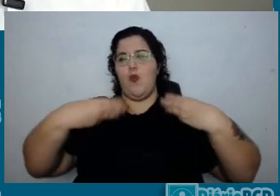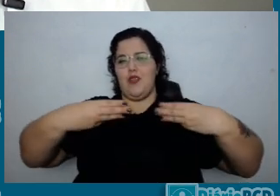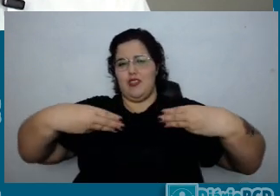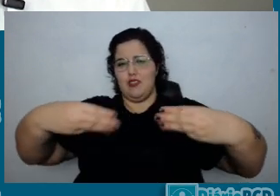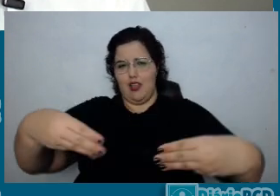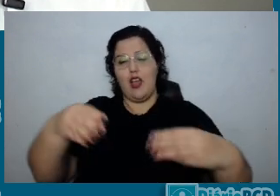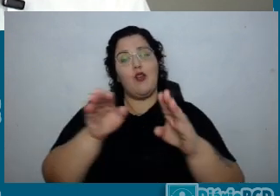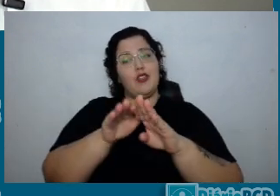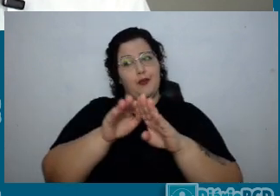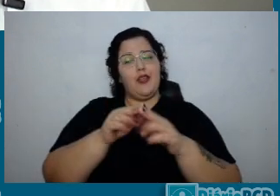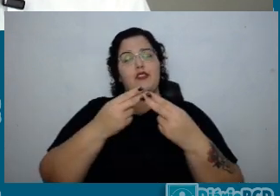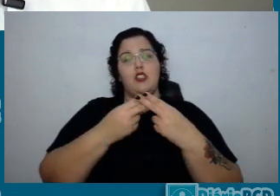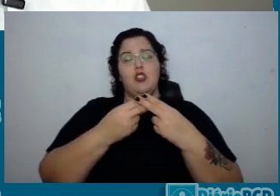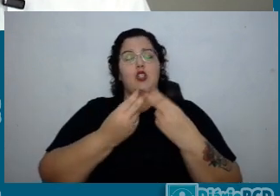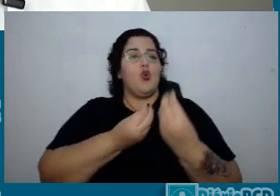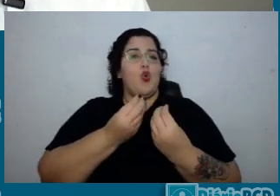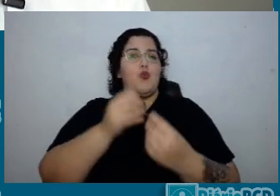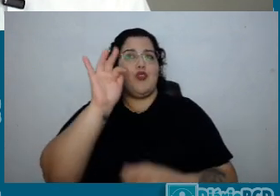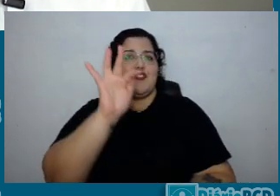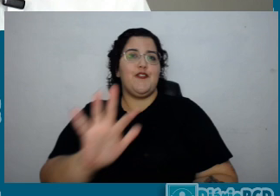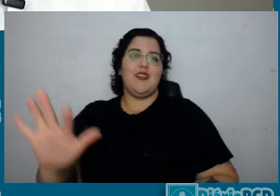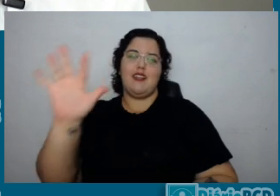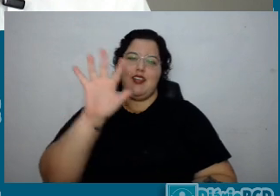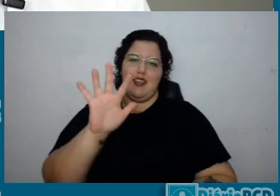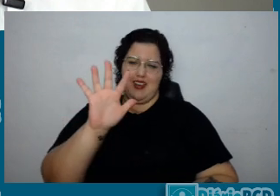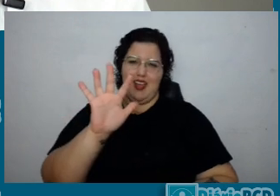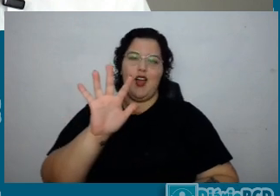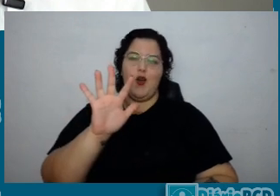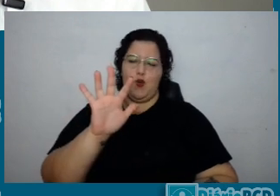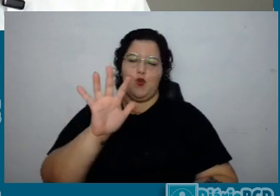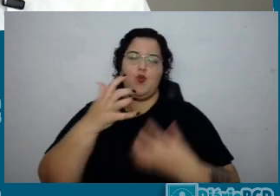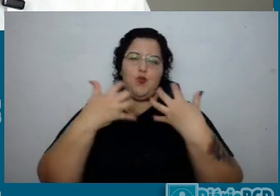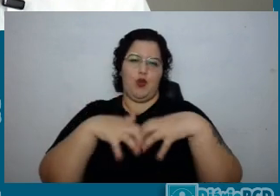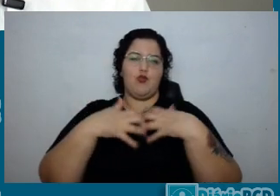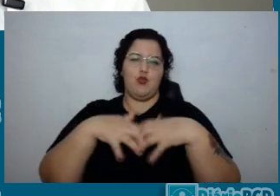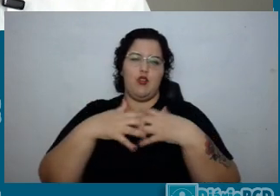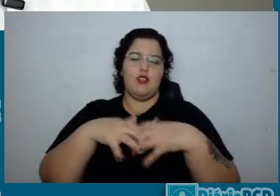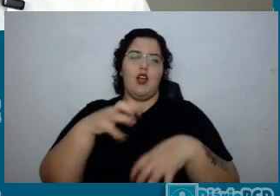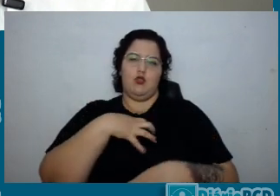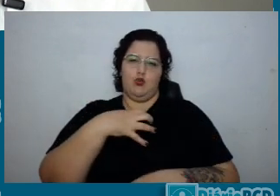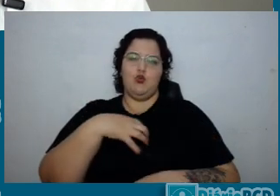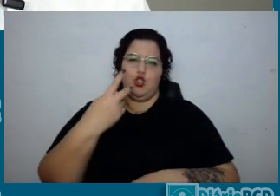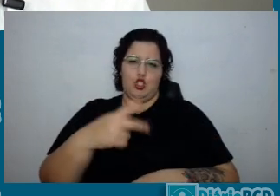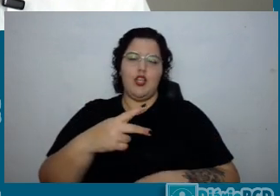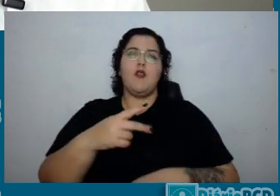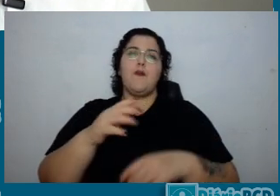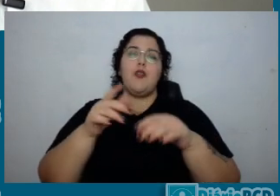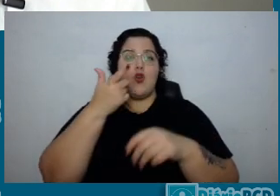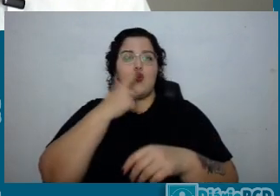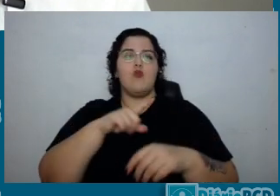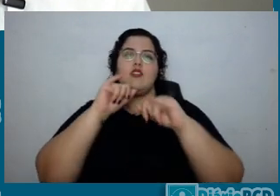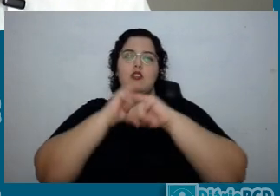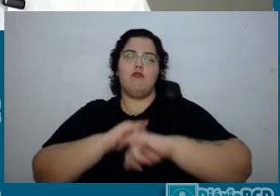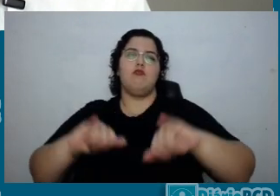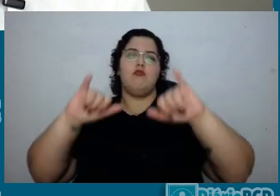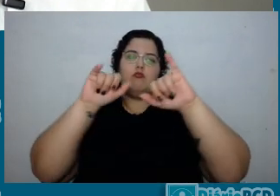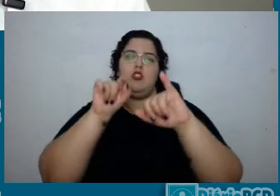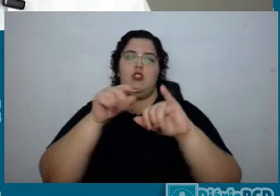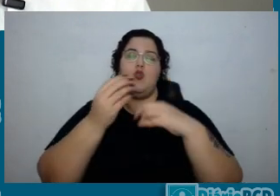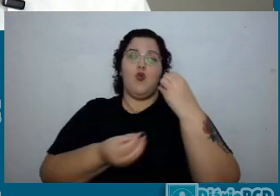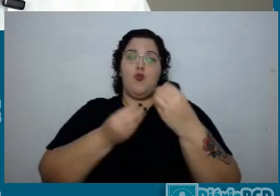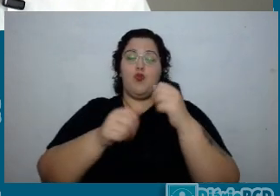dessa relação interfederativa para a efetividade do Índice de Funcionalidade Brasileiro modificado. Assim, a gente superar